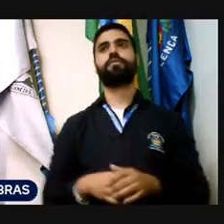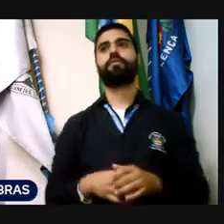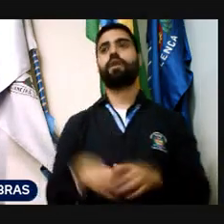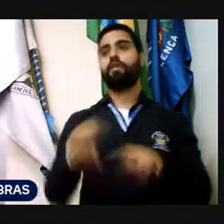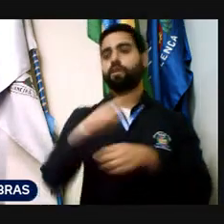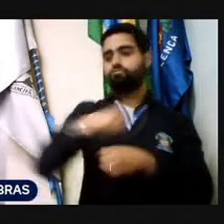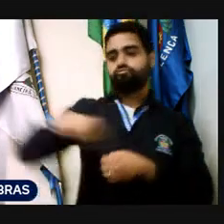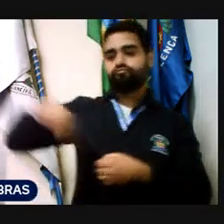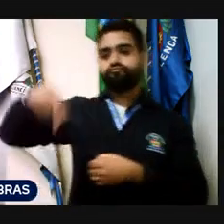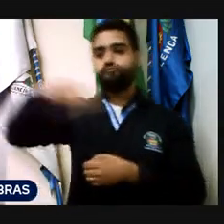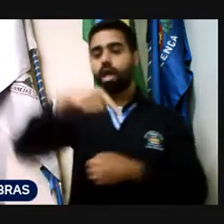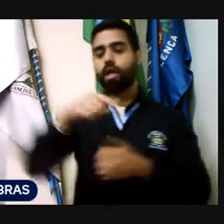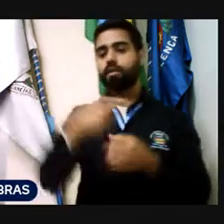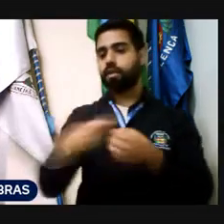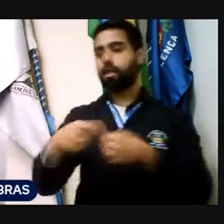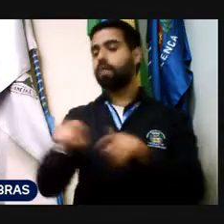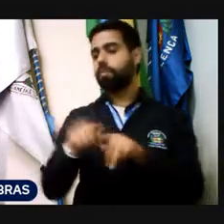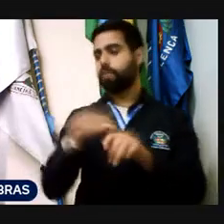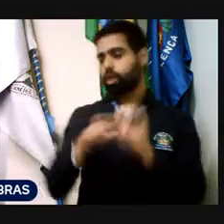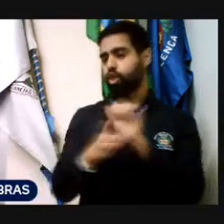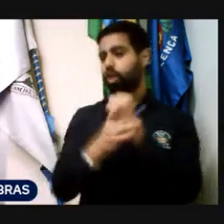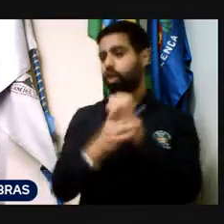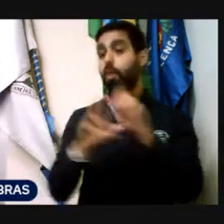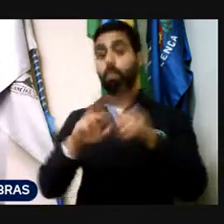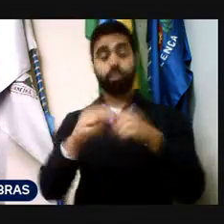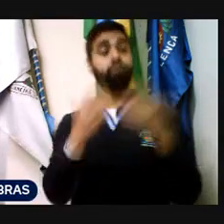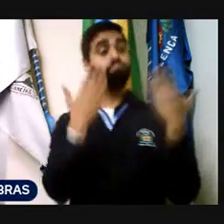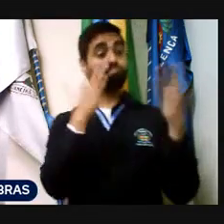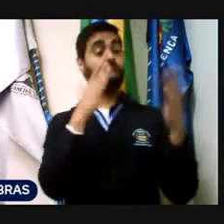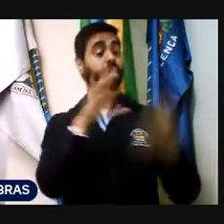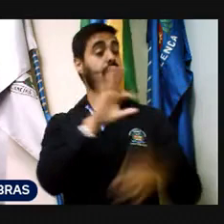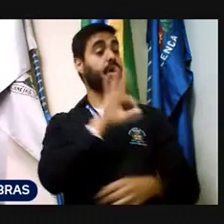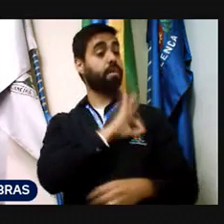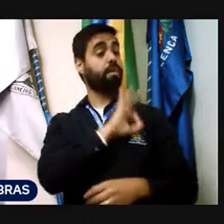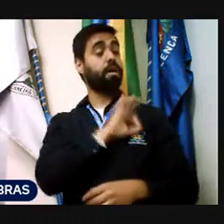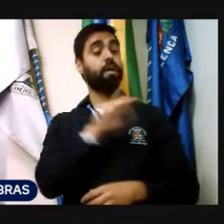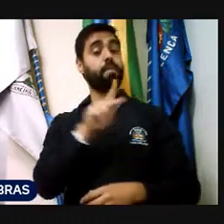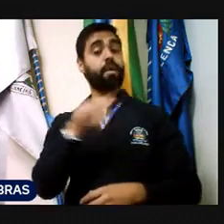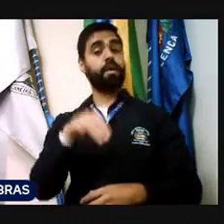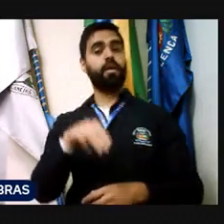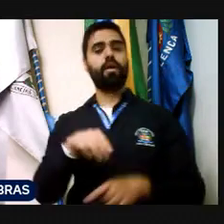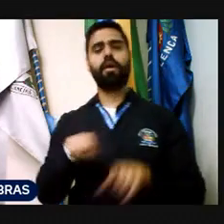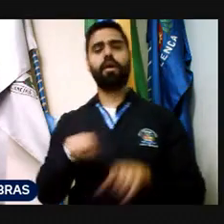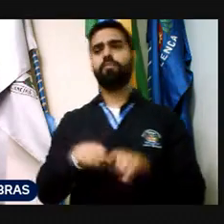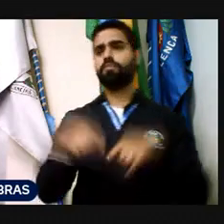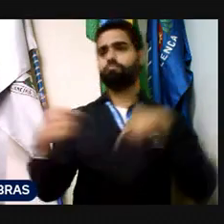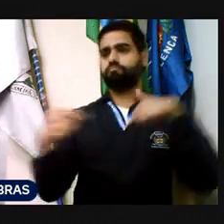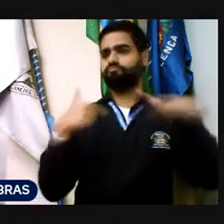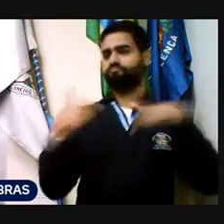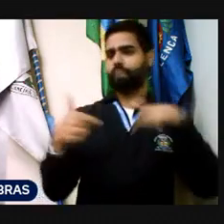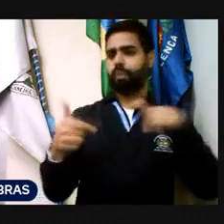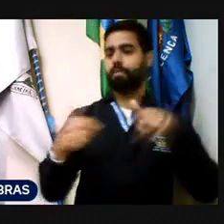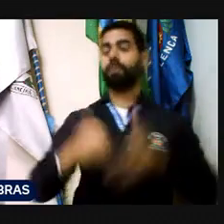nossa cidade. E queria parabenizar aí a Polícia Militar por toda a sua desenvoltura, todo o